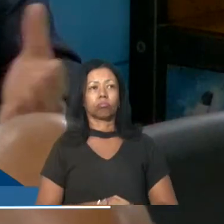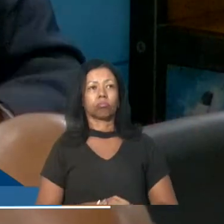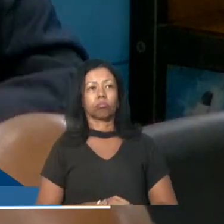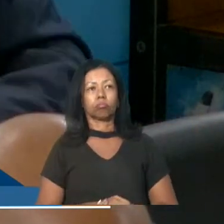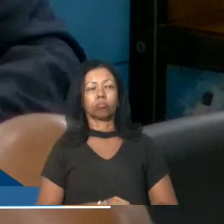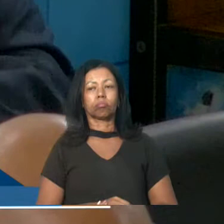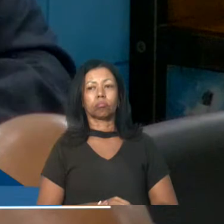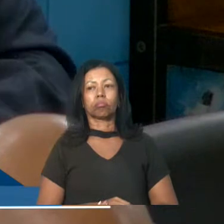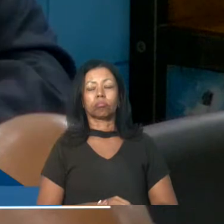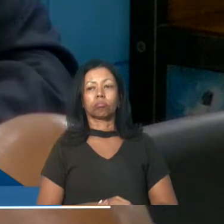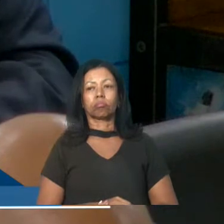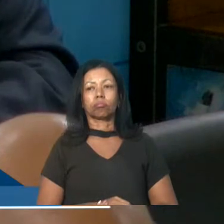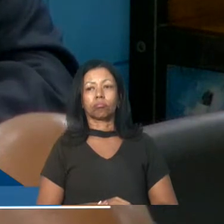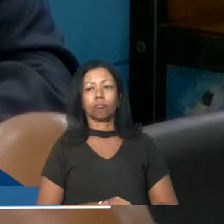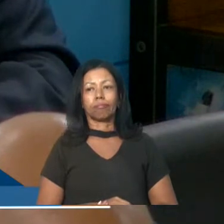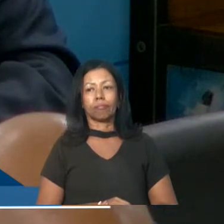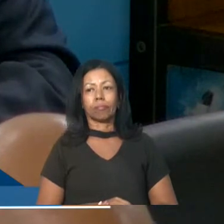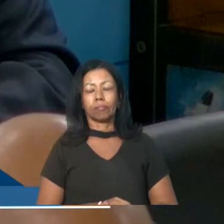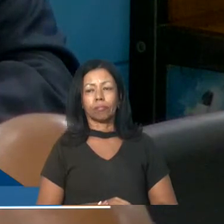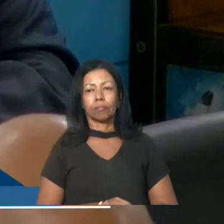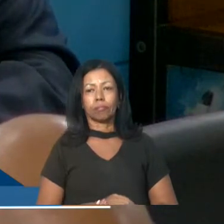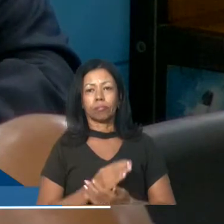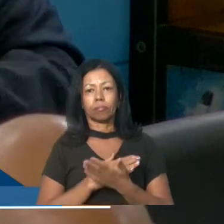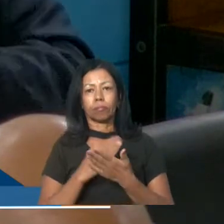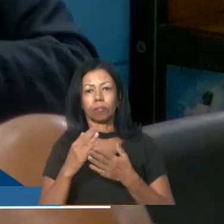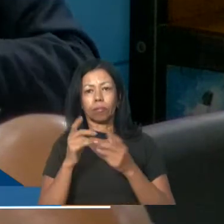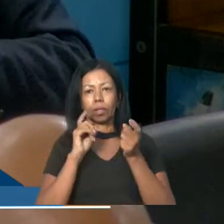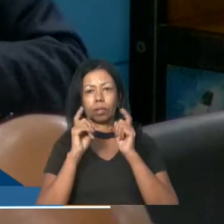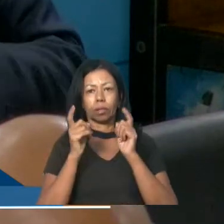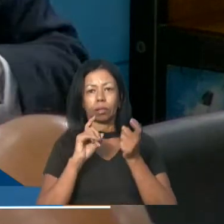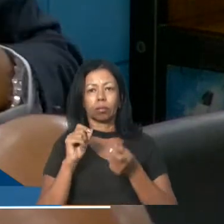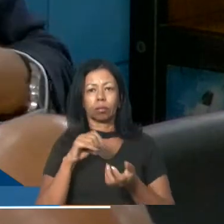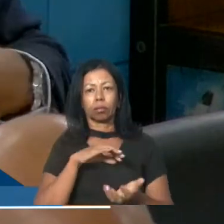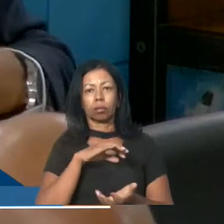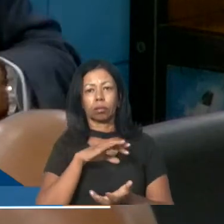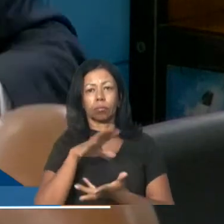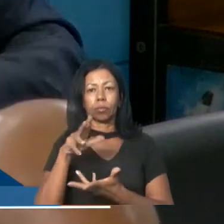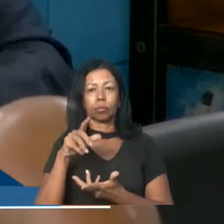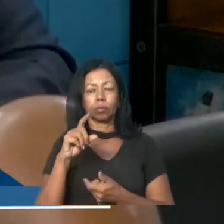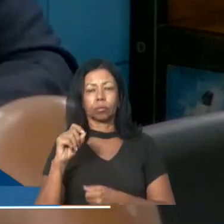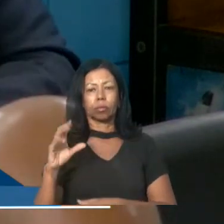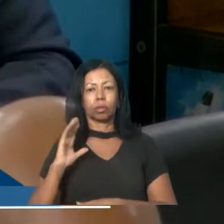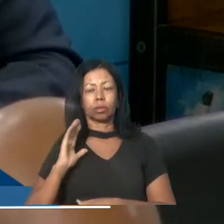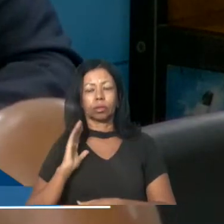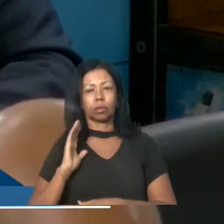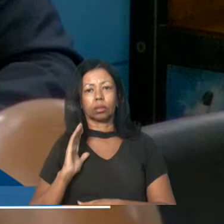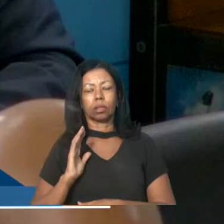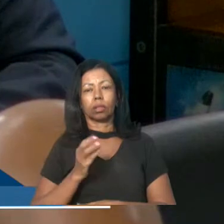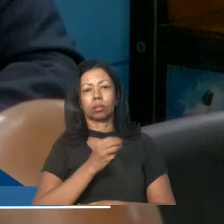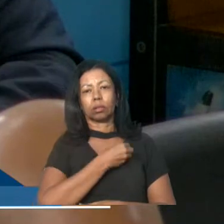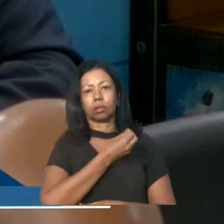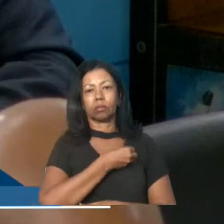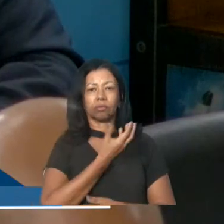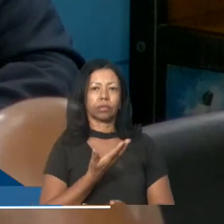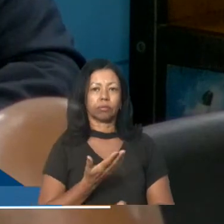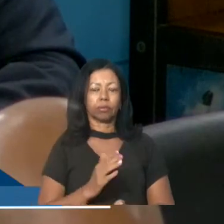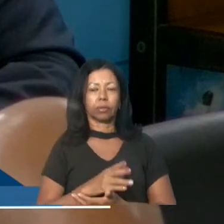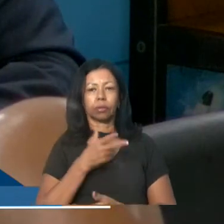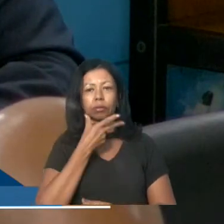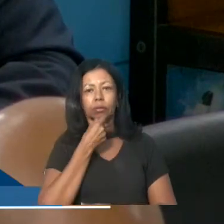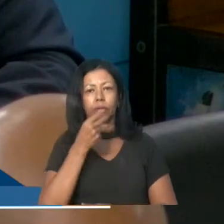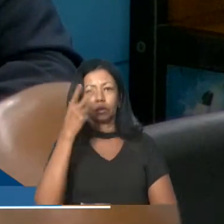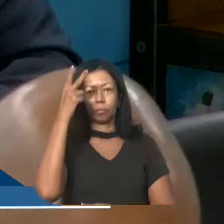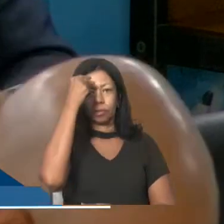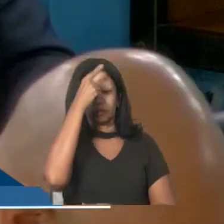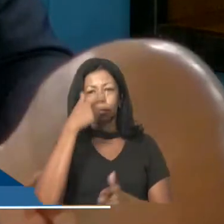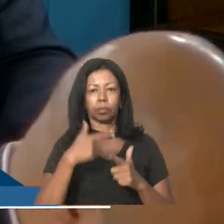Será que mundo, no começo da sessão falei, que mundo, que cidade que o prefeito vive, que é Nárnia, que só pode? Porque